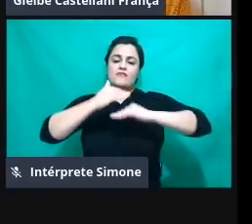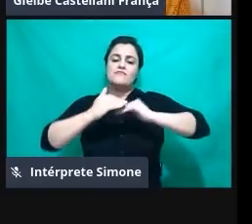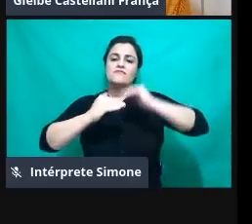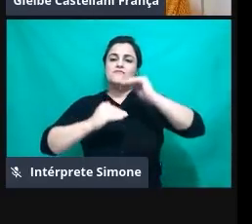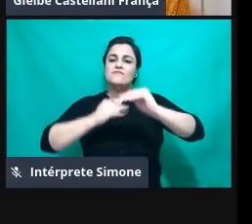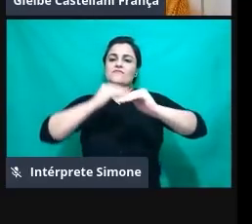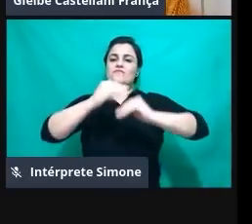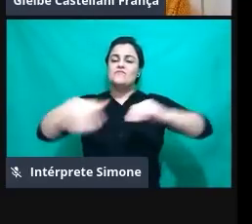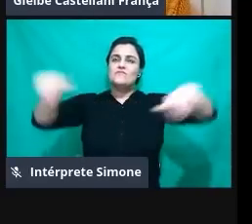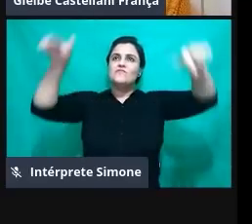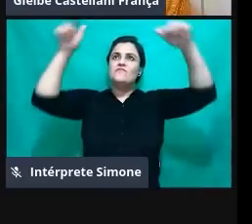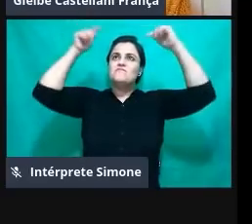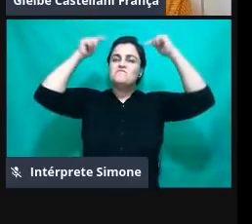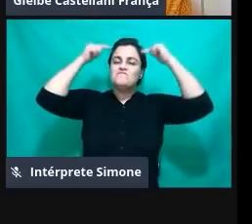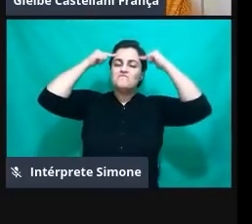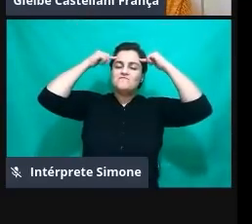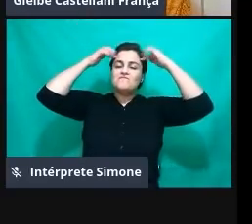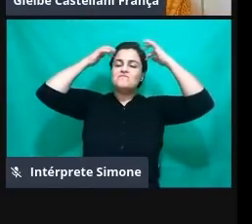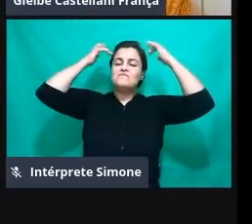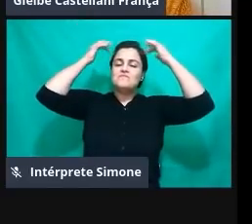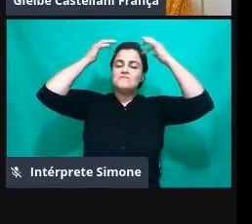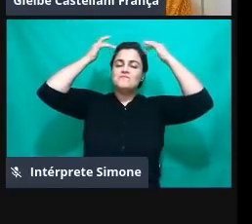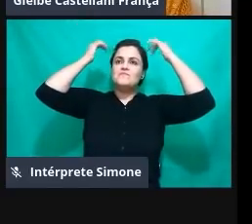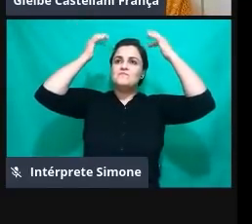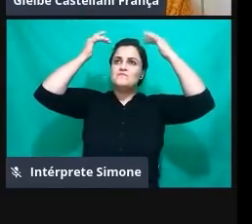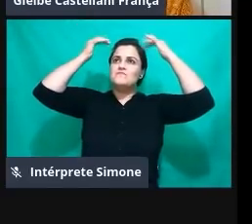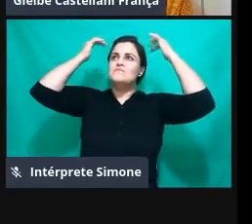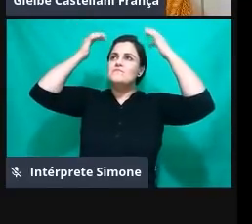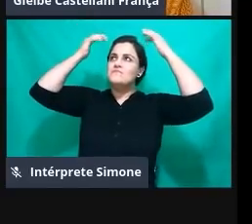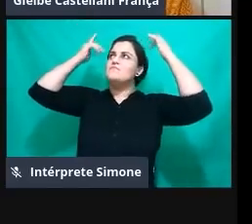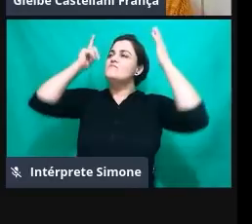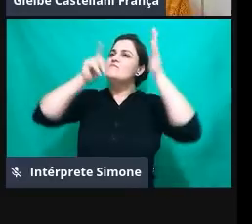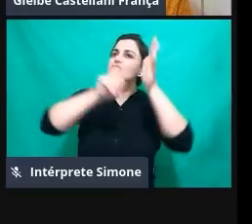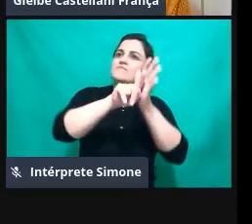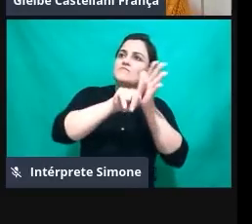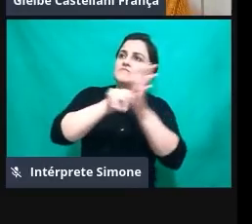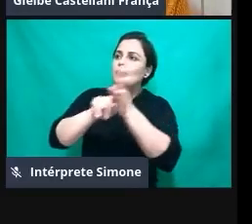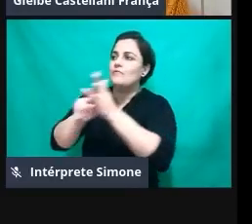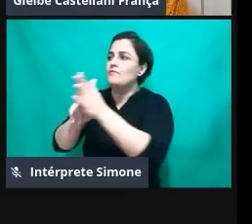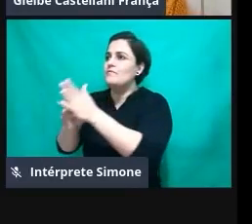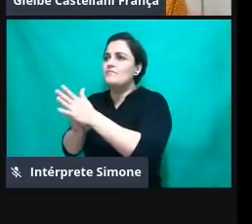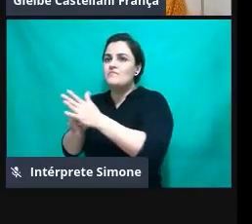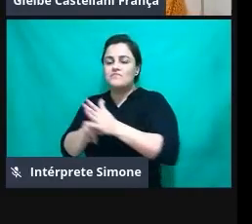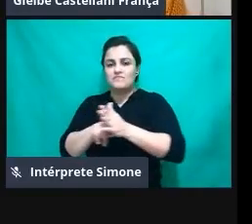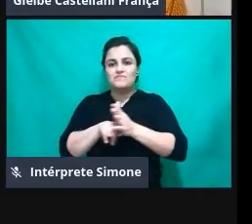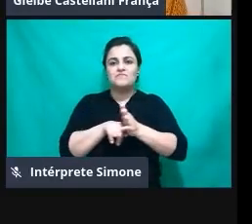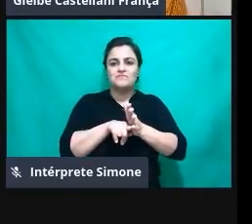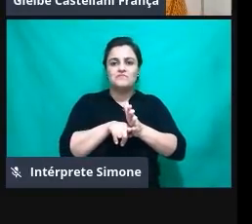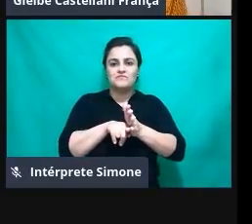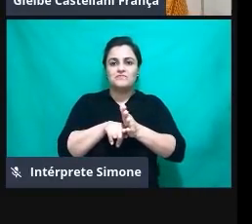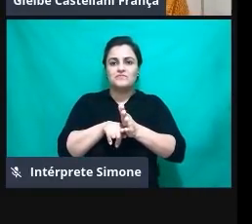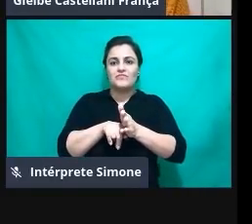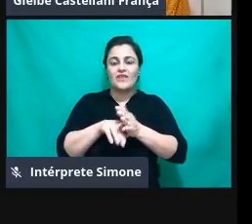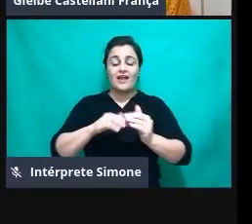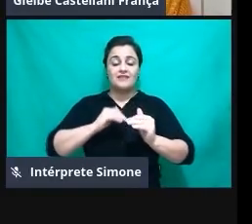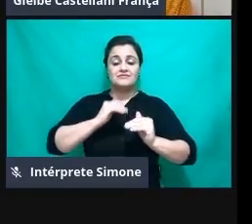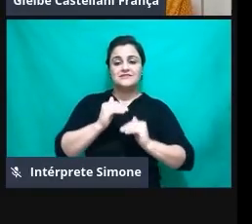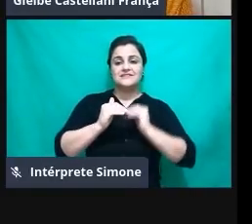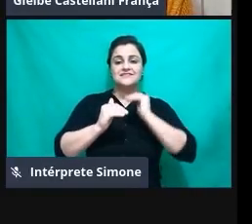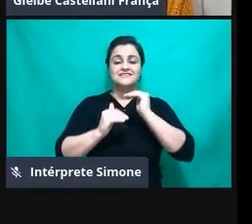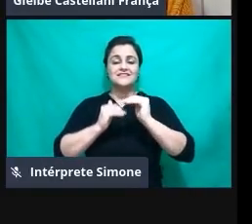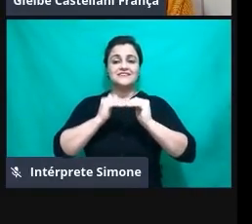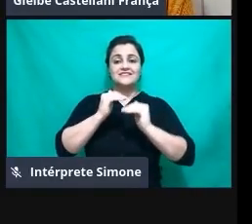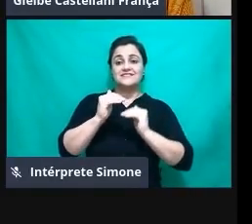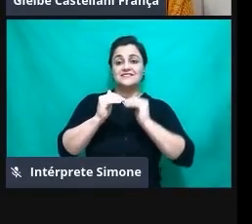poucos descobrindo, então eu já estou trabalhando com uma progressão mais natural, né? Eu vou